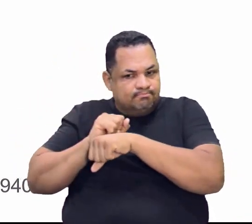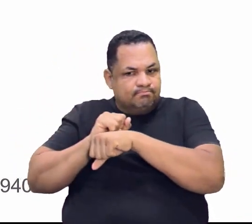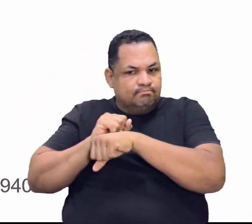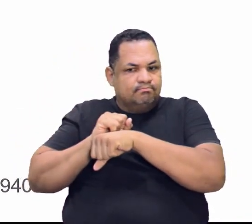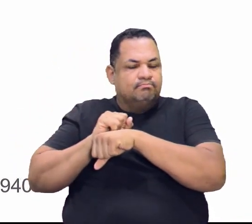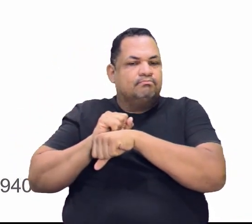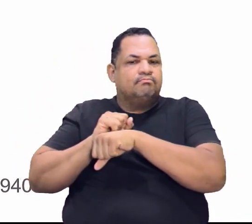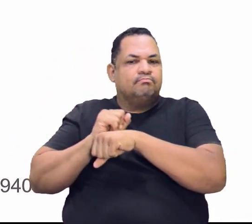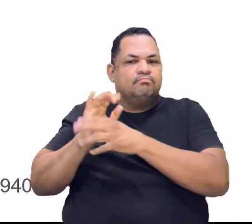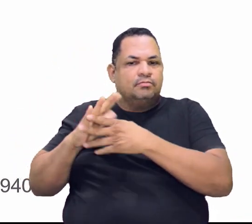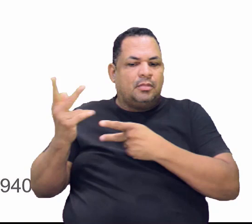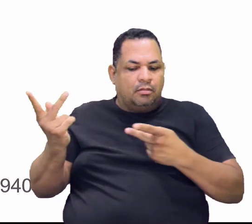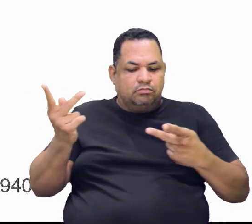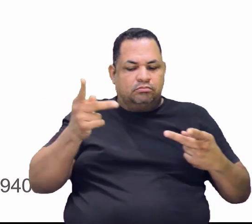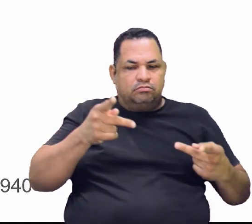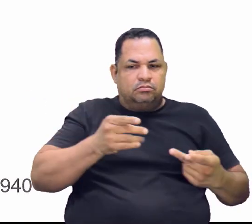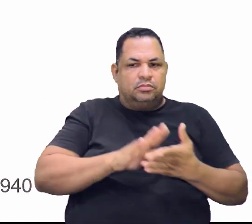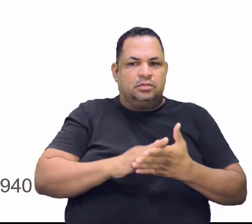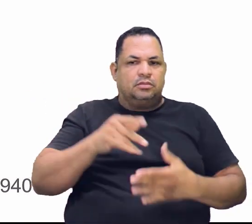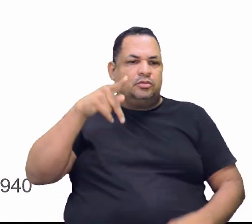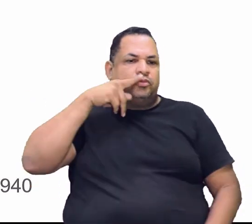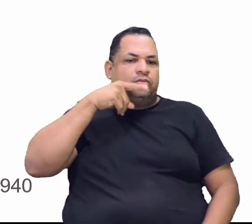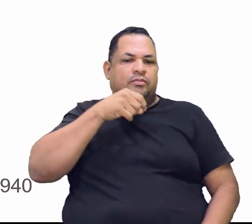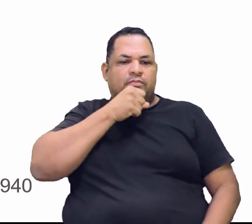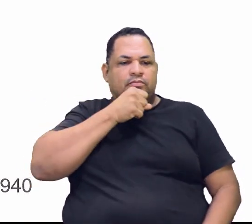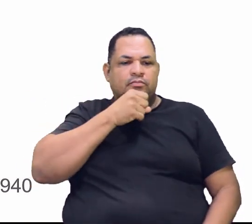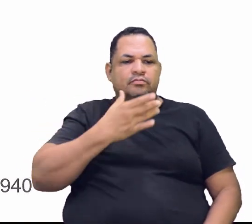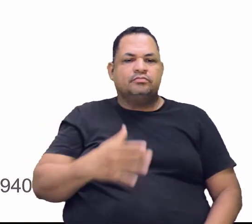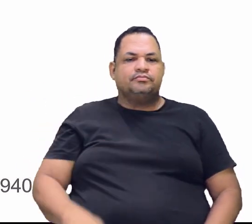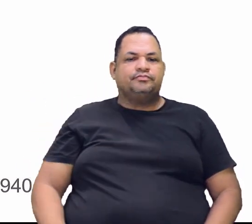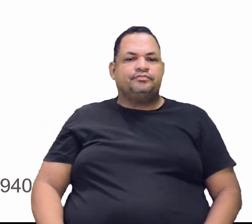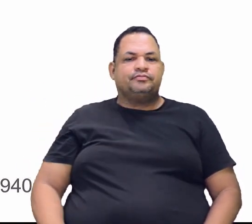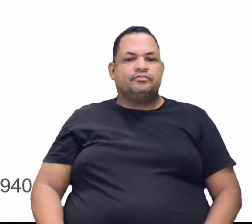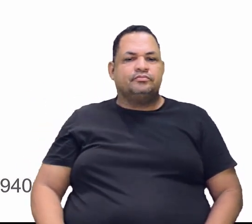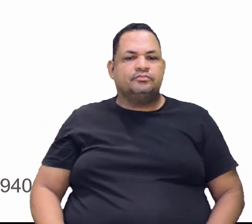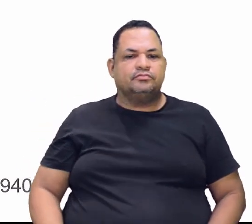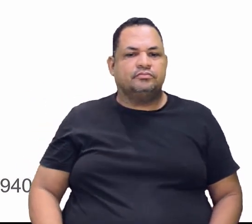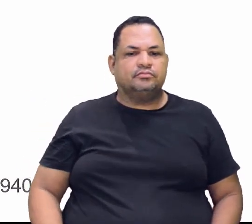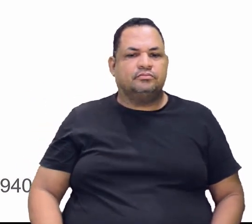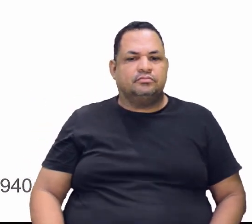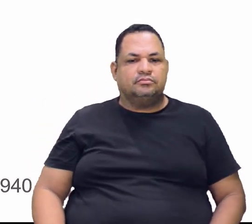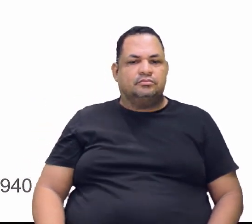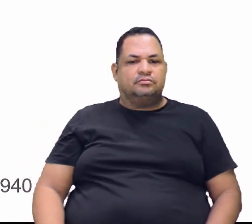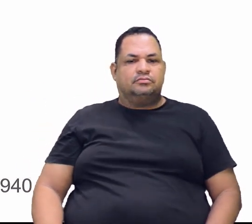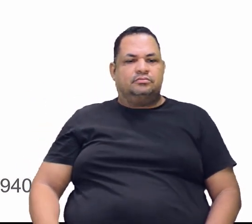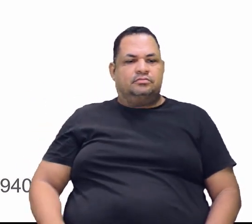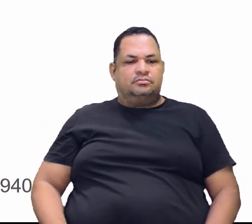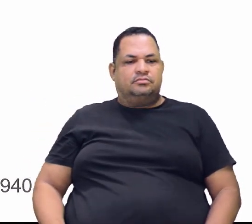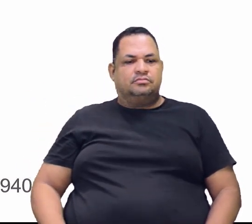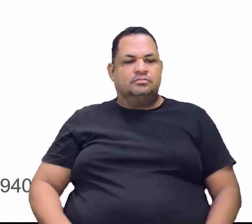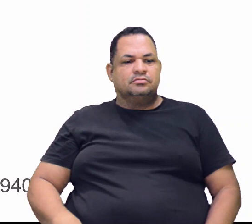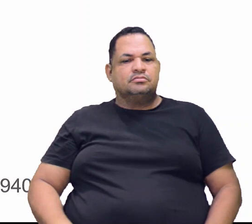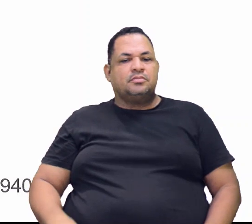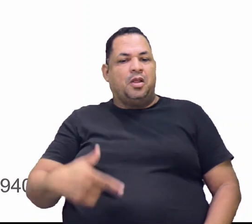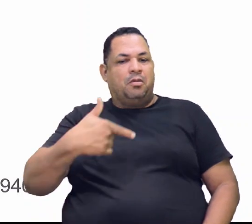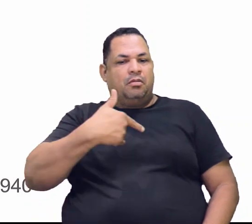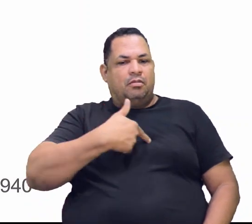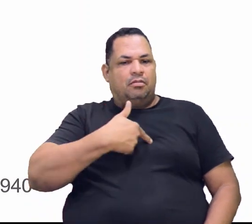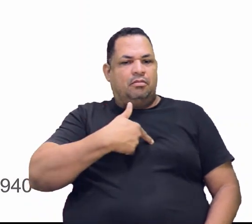presidente de vir até aqui visitar. Nesse momento, senhores, olha só,